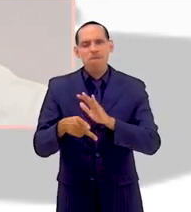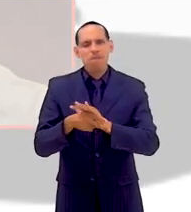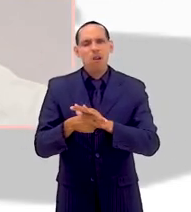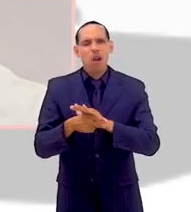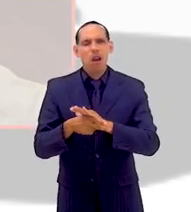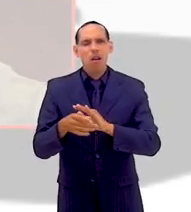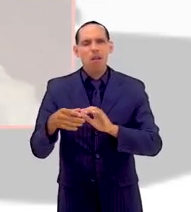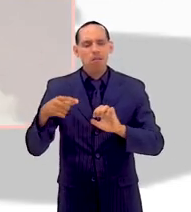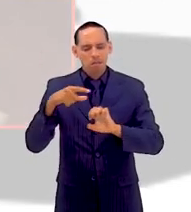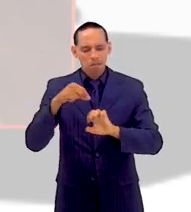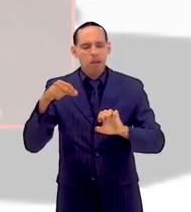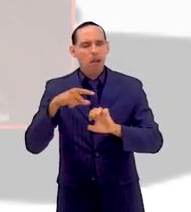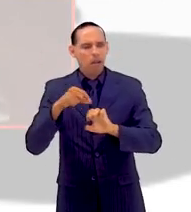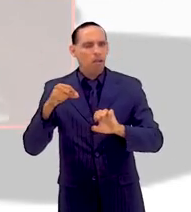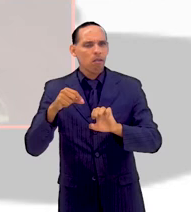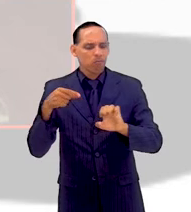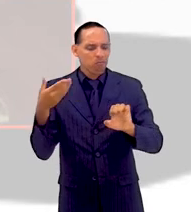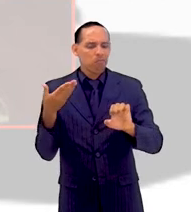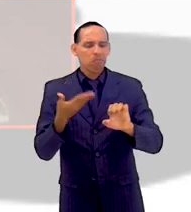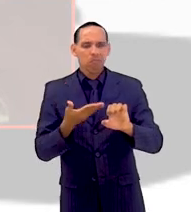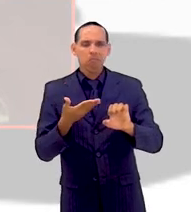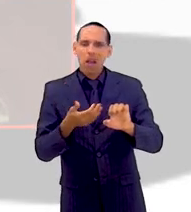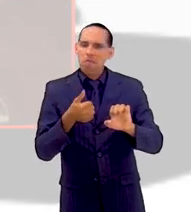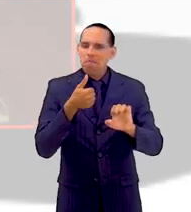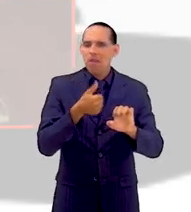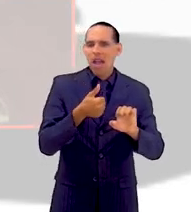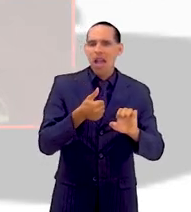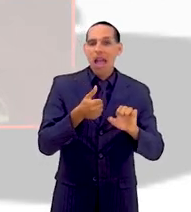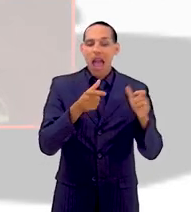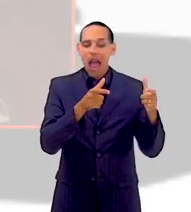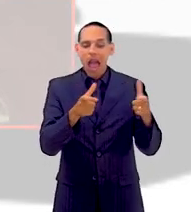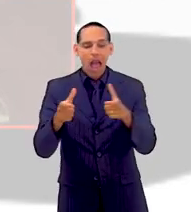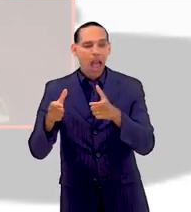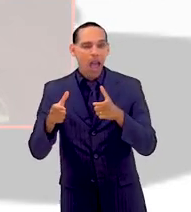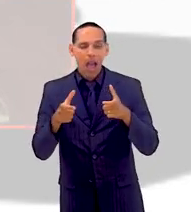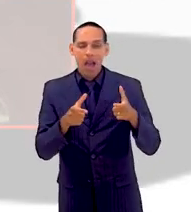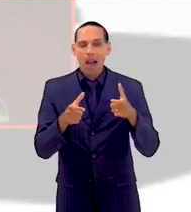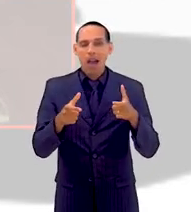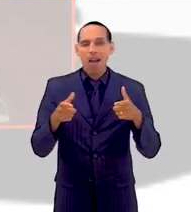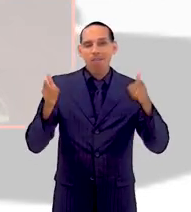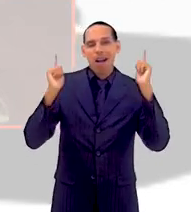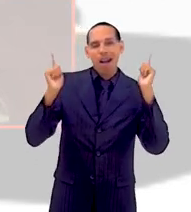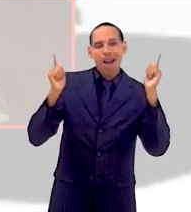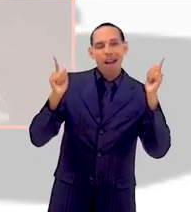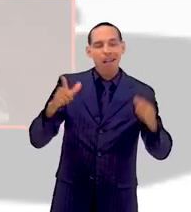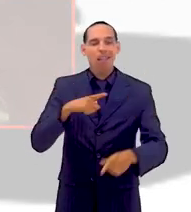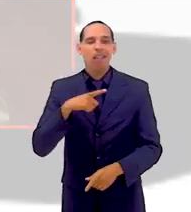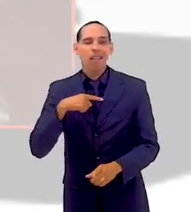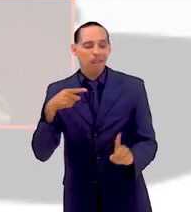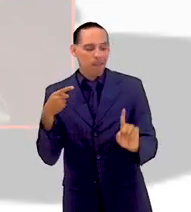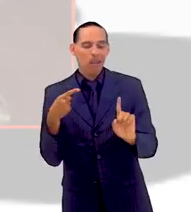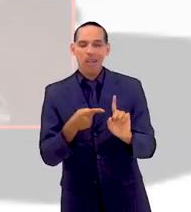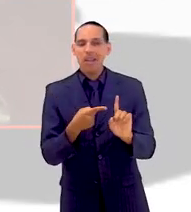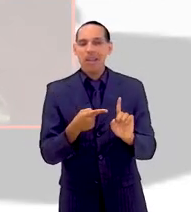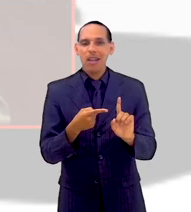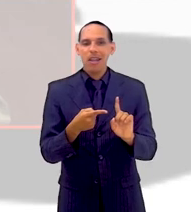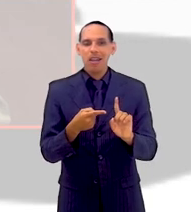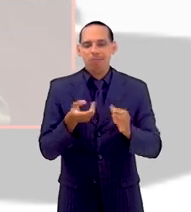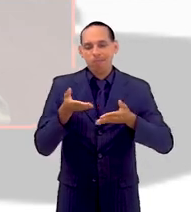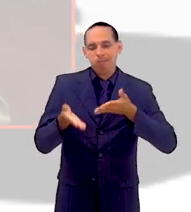vitorioso, né, de investimentos em várias áreas de lazer do Rio de Janeiro, gestor de um